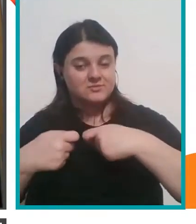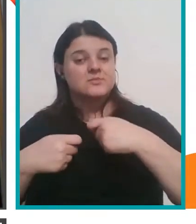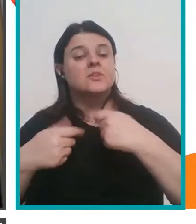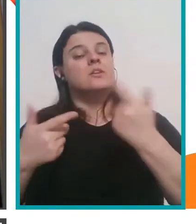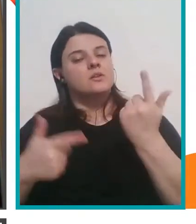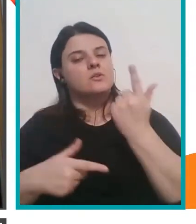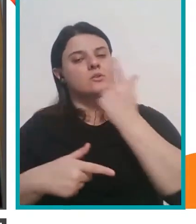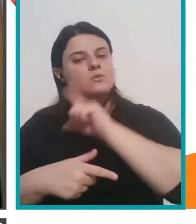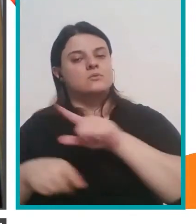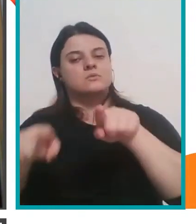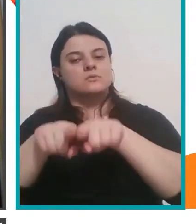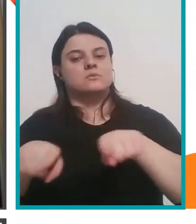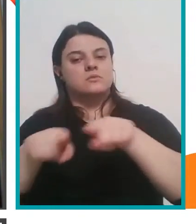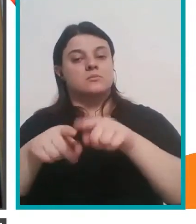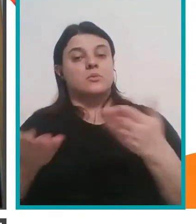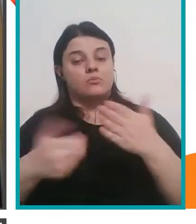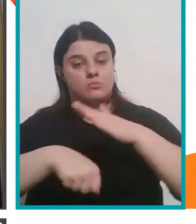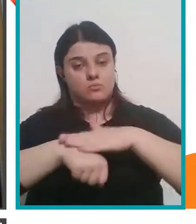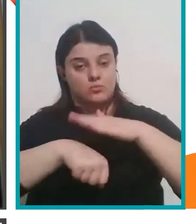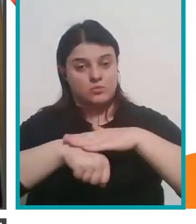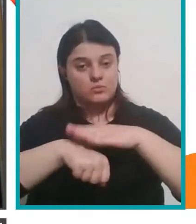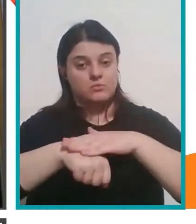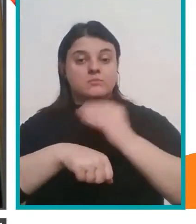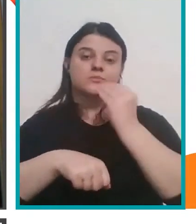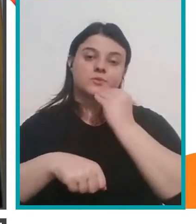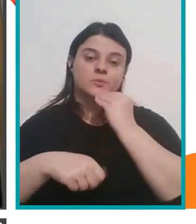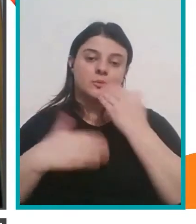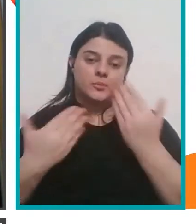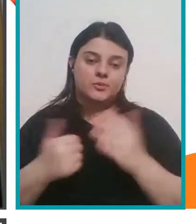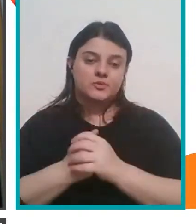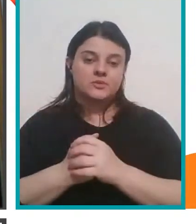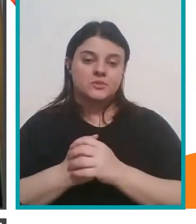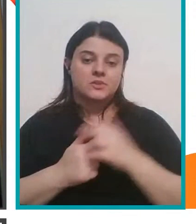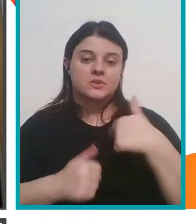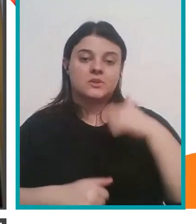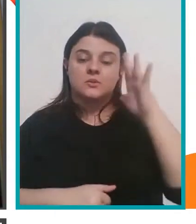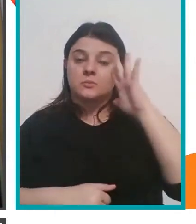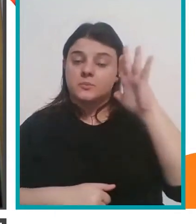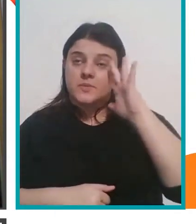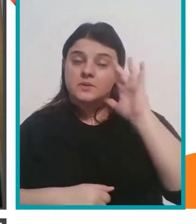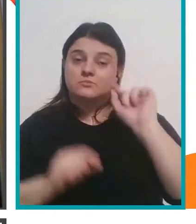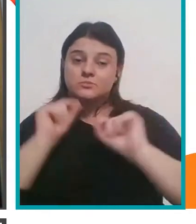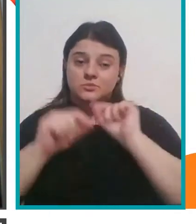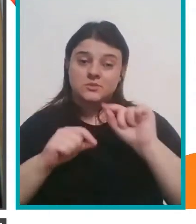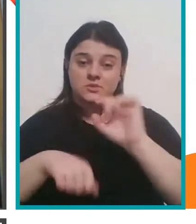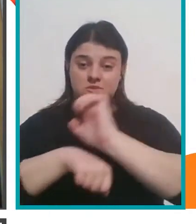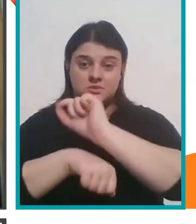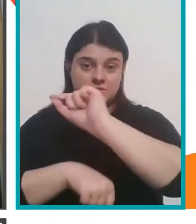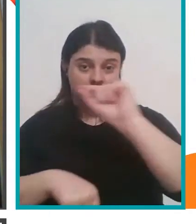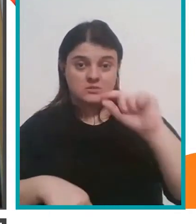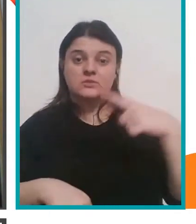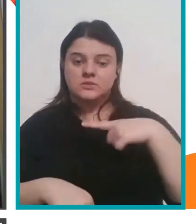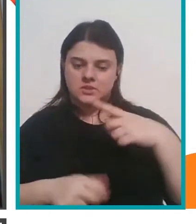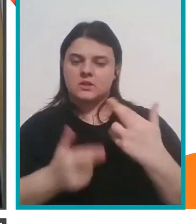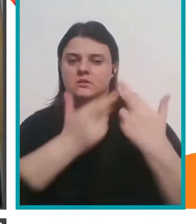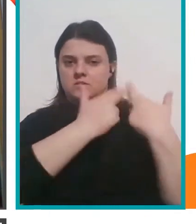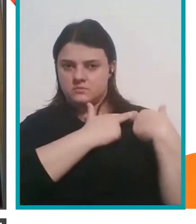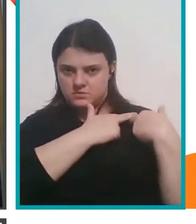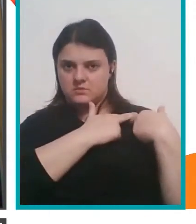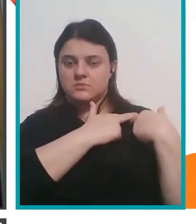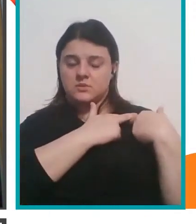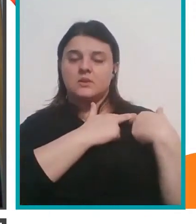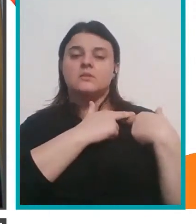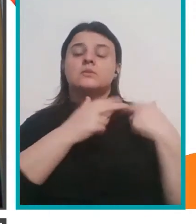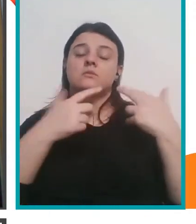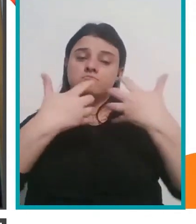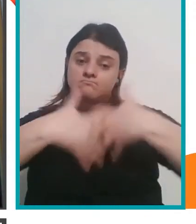fato esse nosso momento uma oportunidade. Eu penso que os estados têm uma responsabilidade, essa